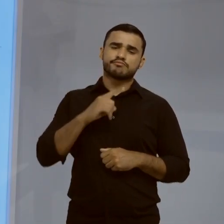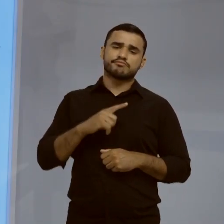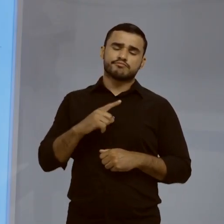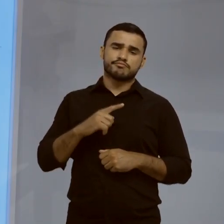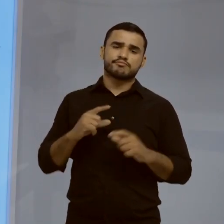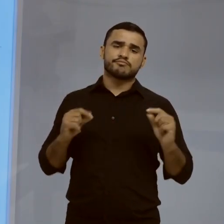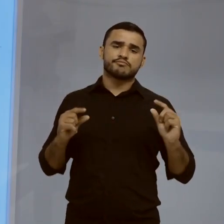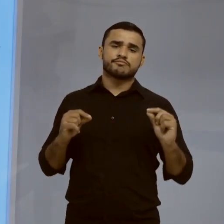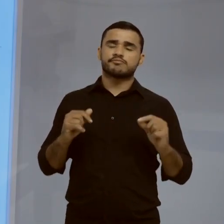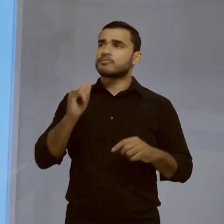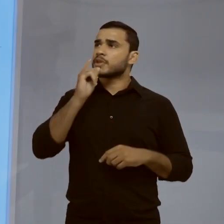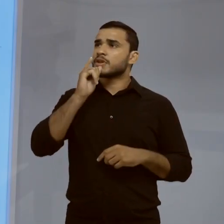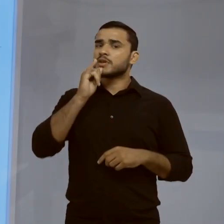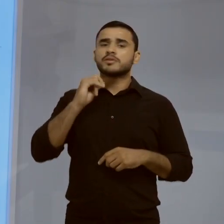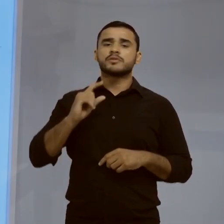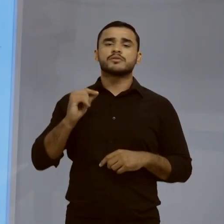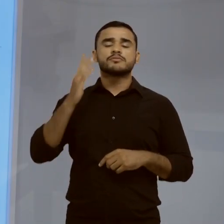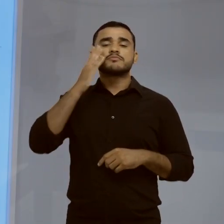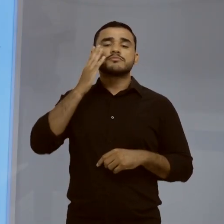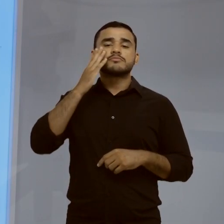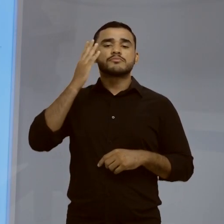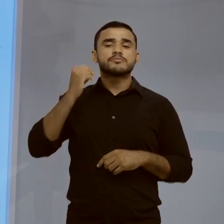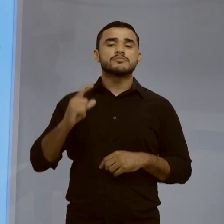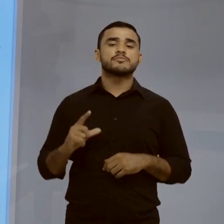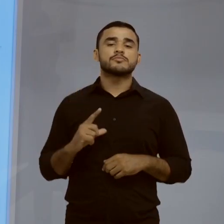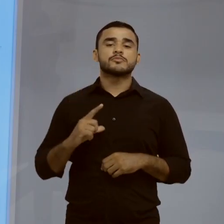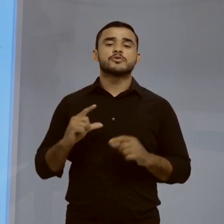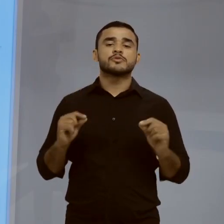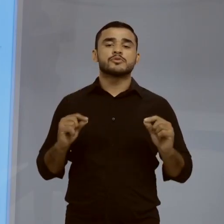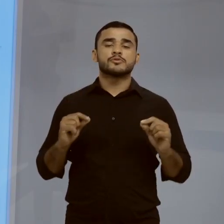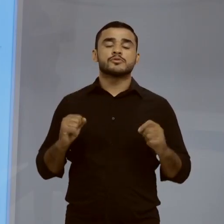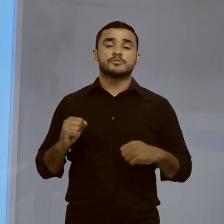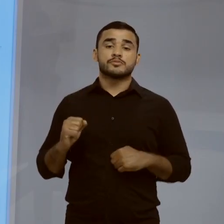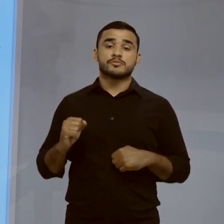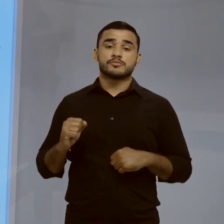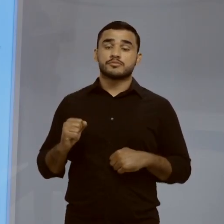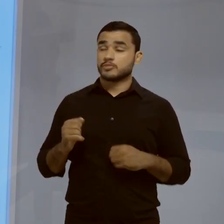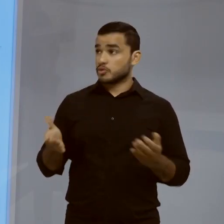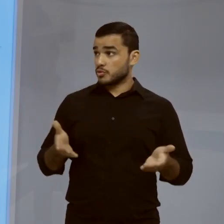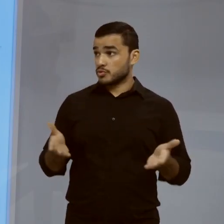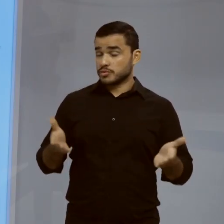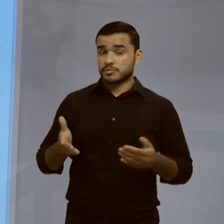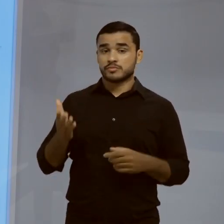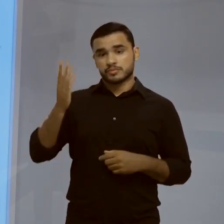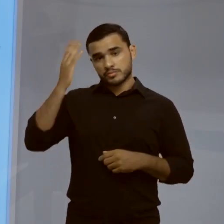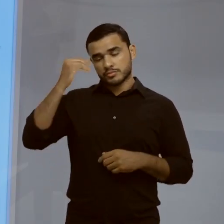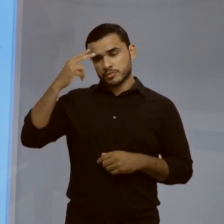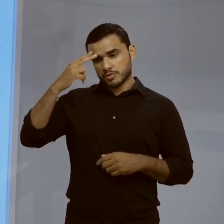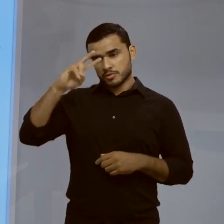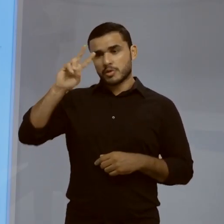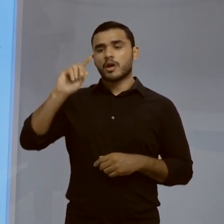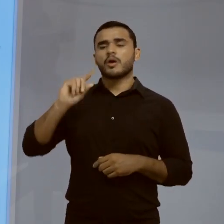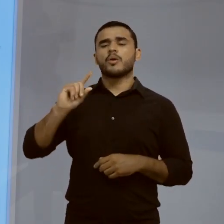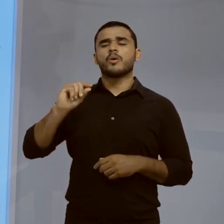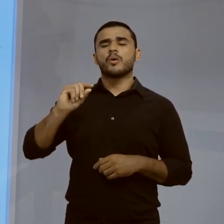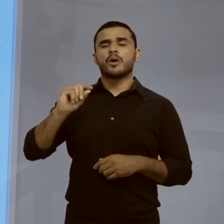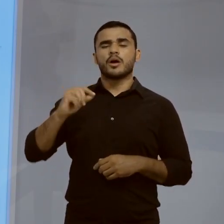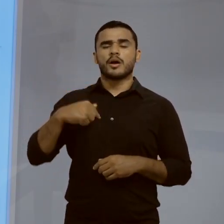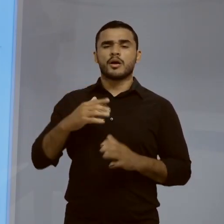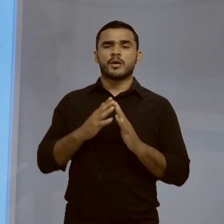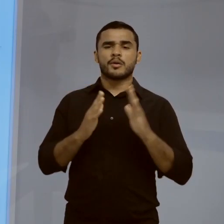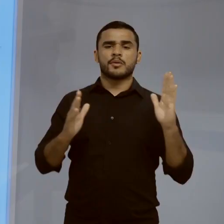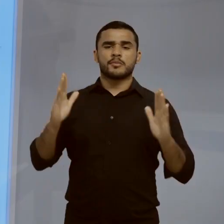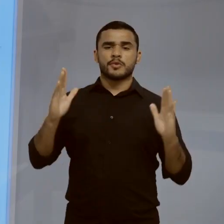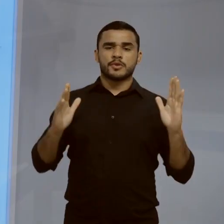vezes a gente entende também que hoje, eu lembro que quando eu entrava de férias, meus pais entravam